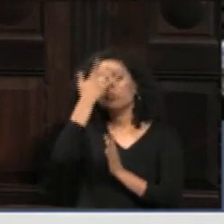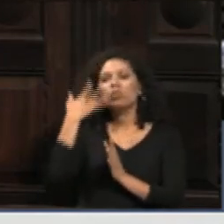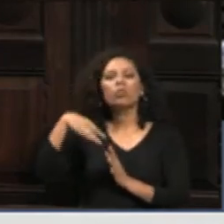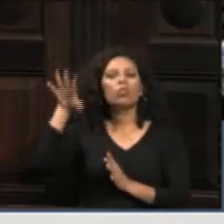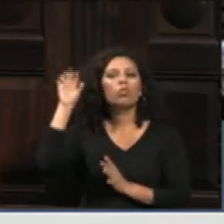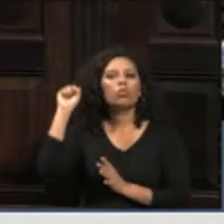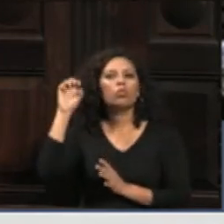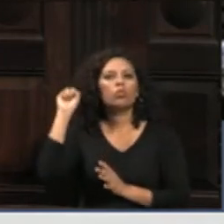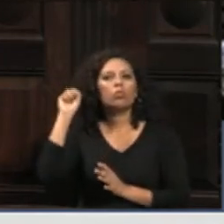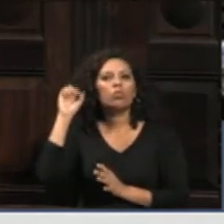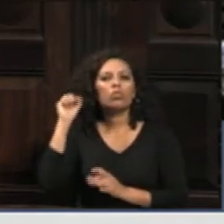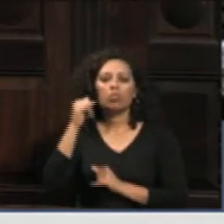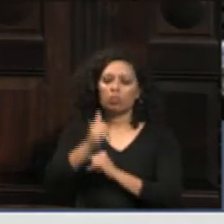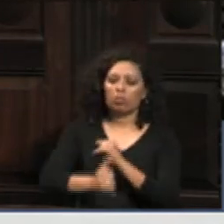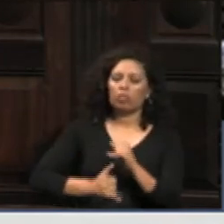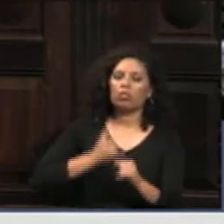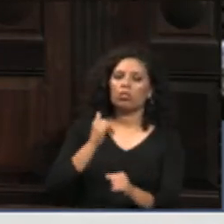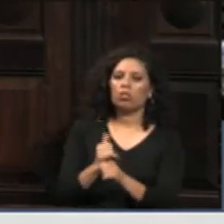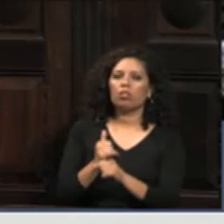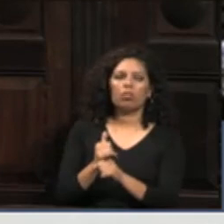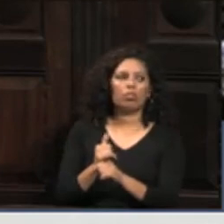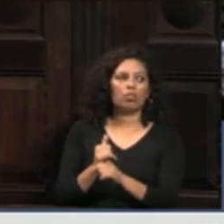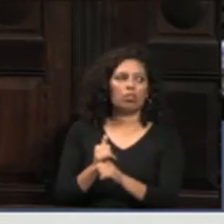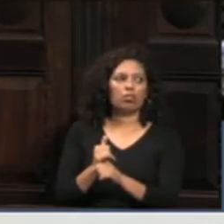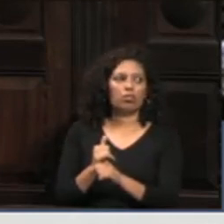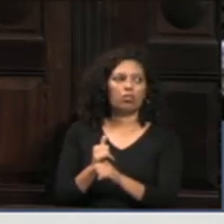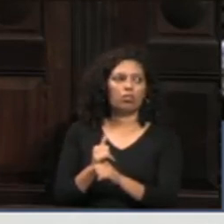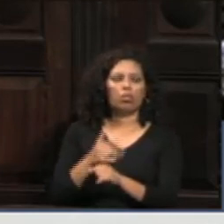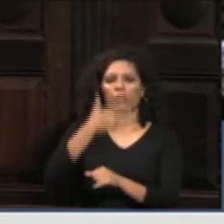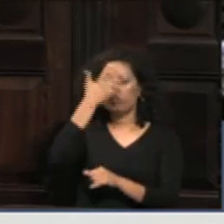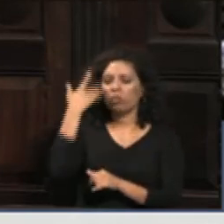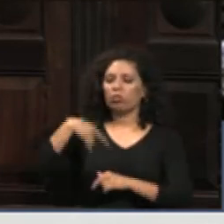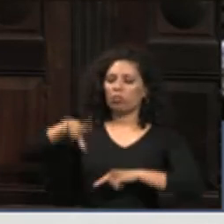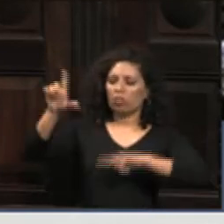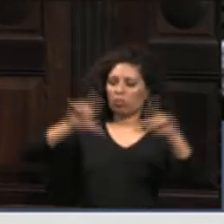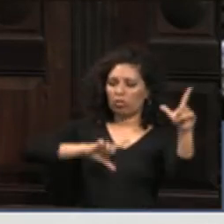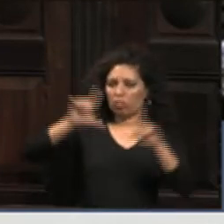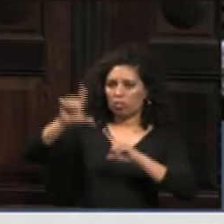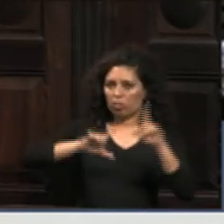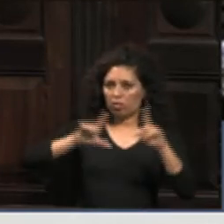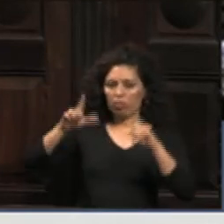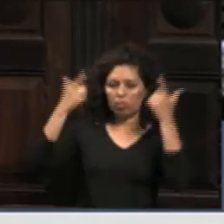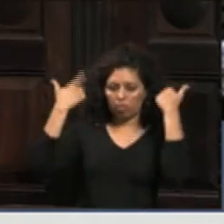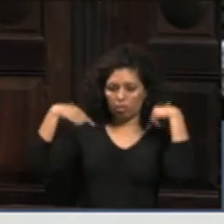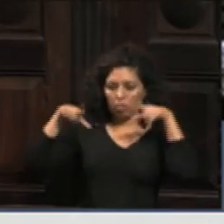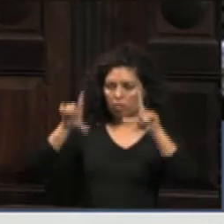ouvindo através das redes sociais, através da TV Alerj,